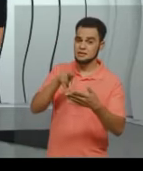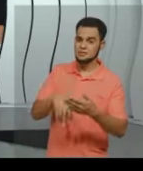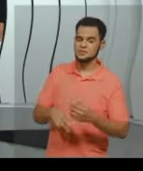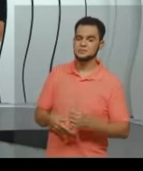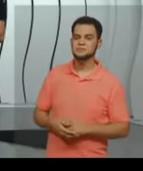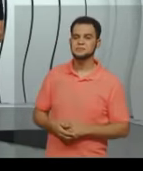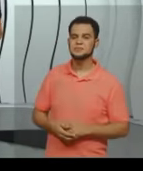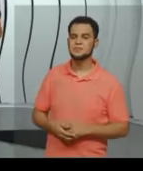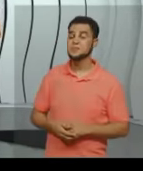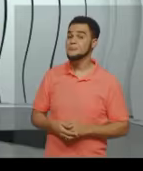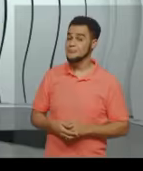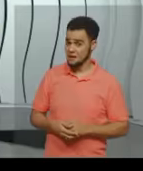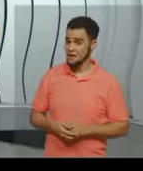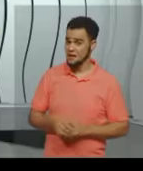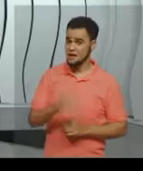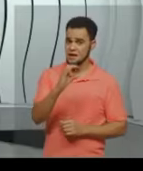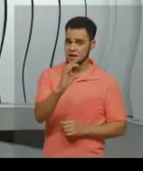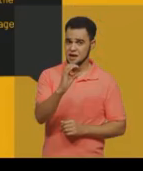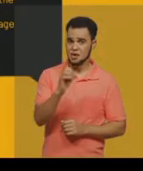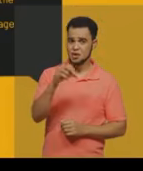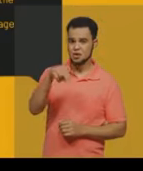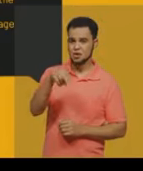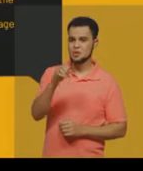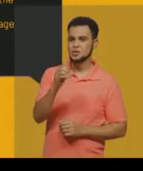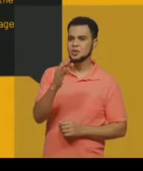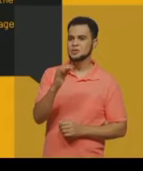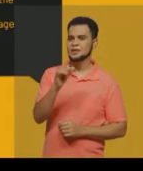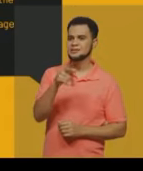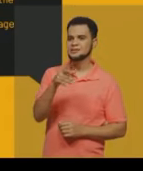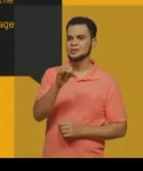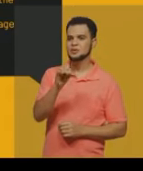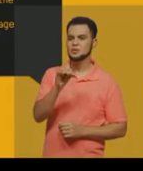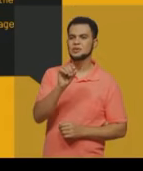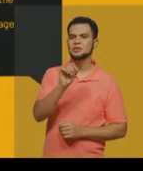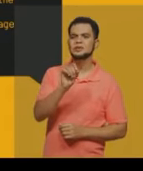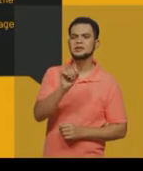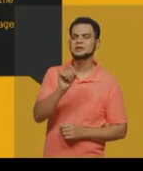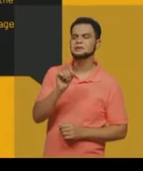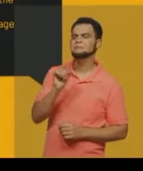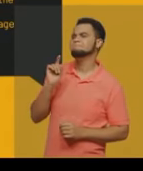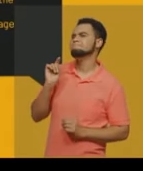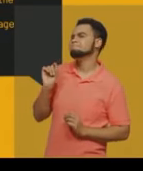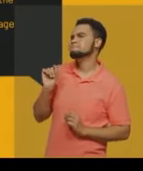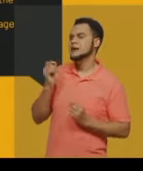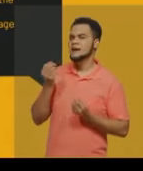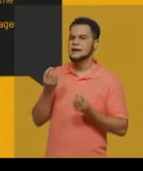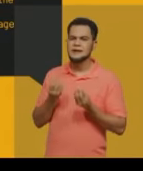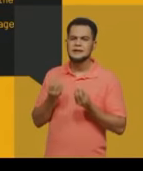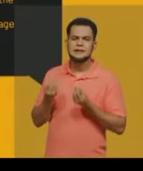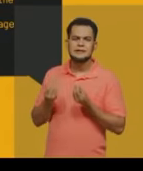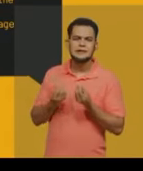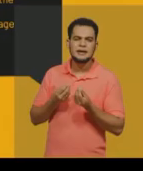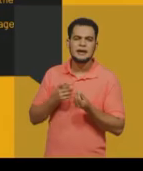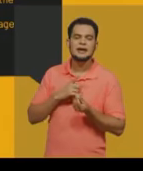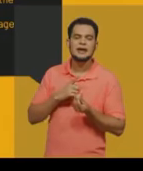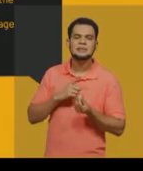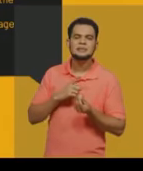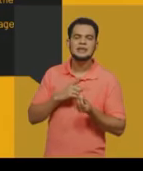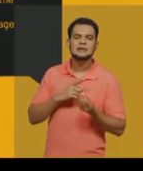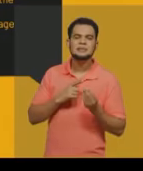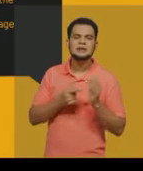a essência da linguagem literária. Então a conotação, há muito assim, figuras